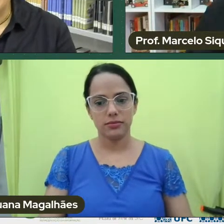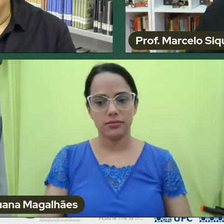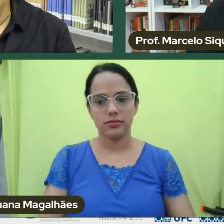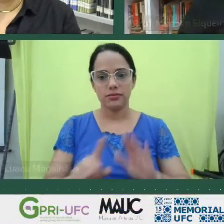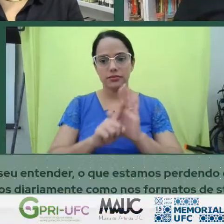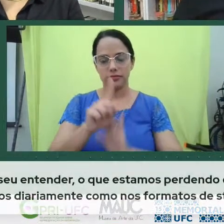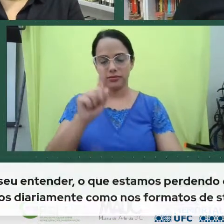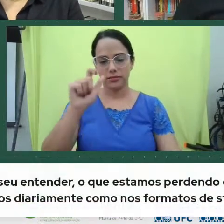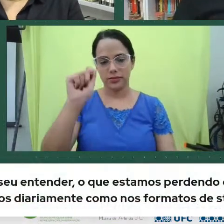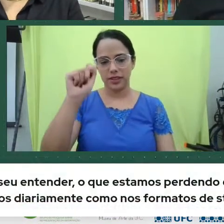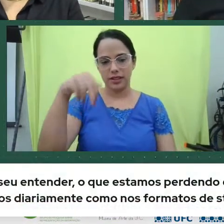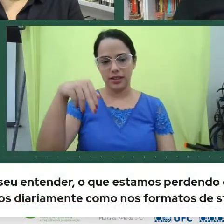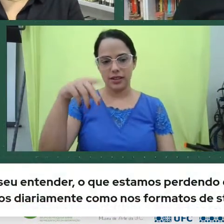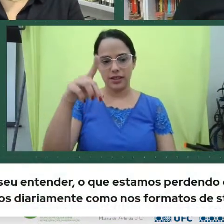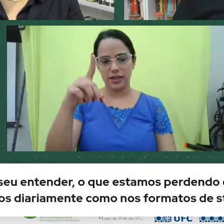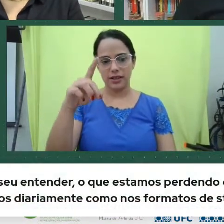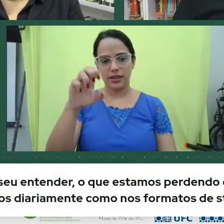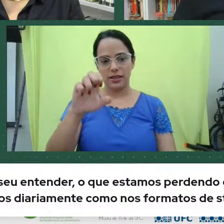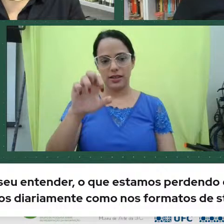Anderson Duarte.